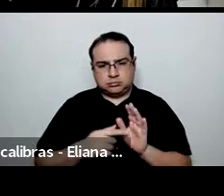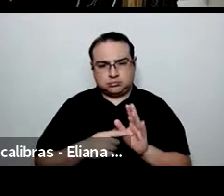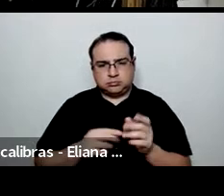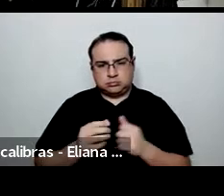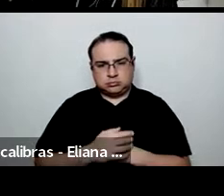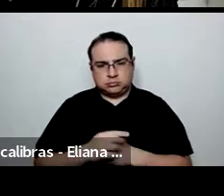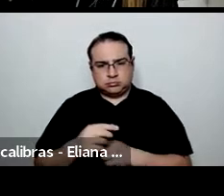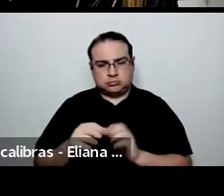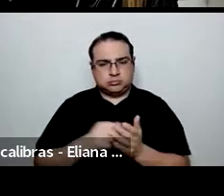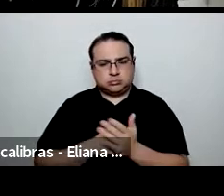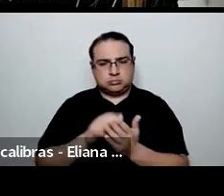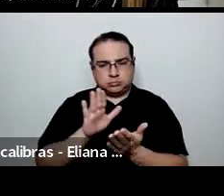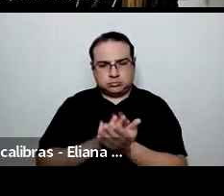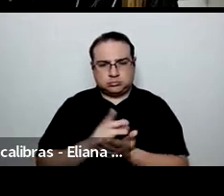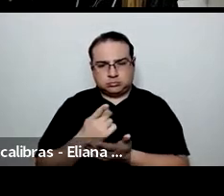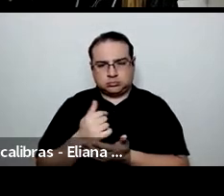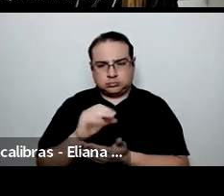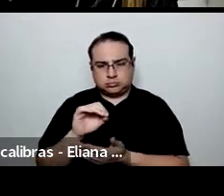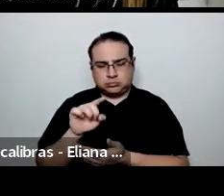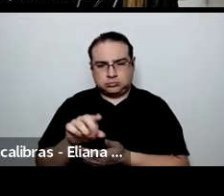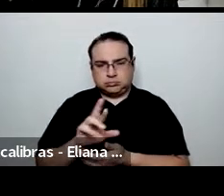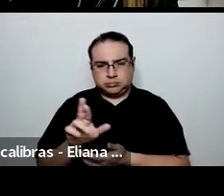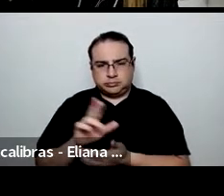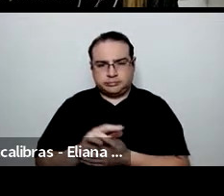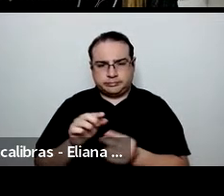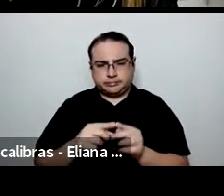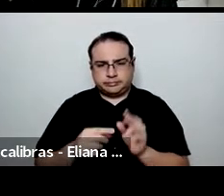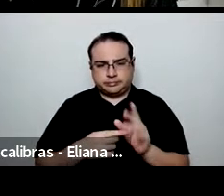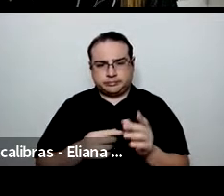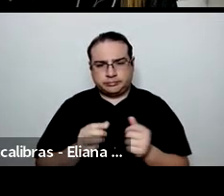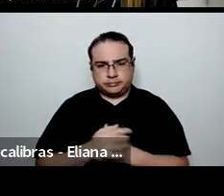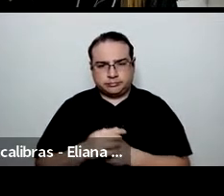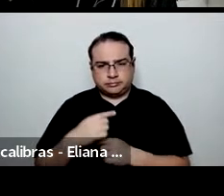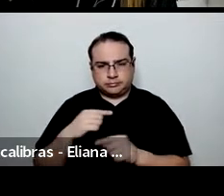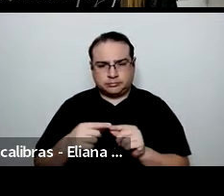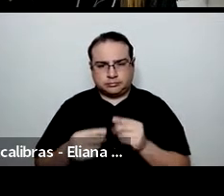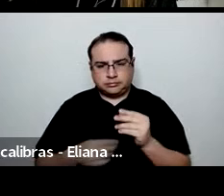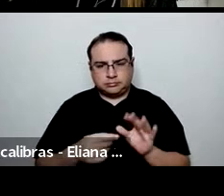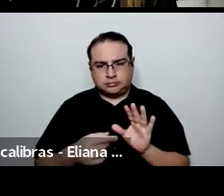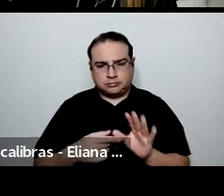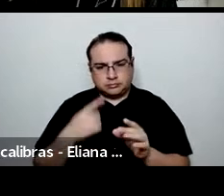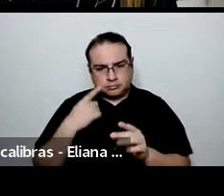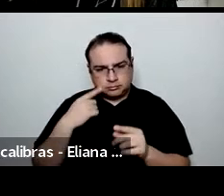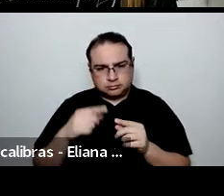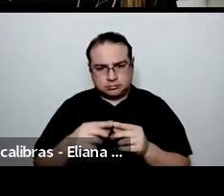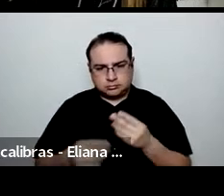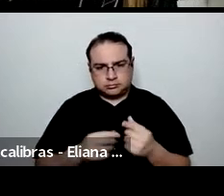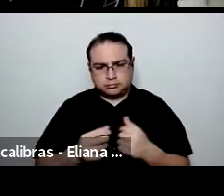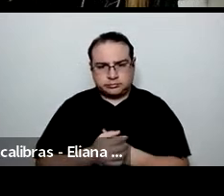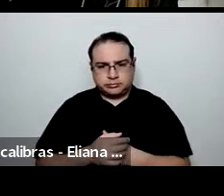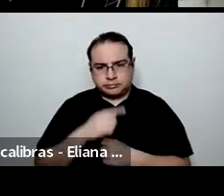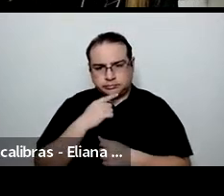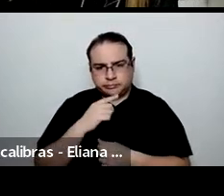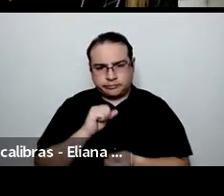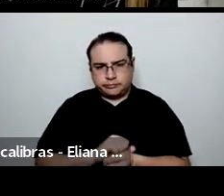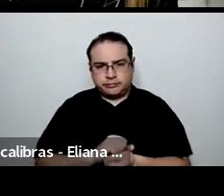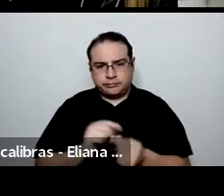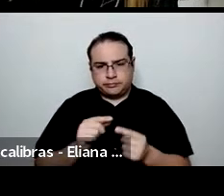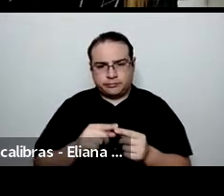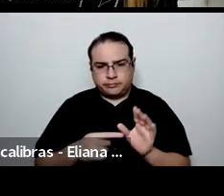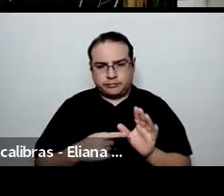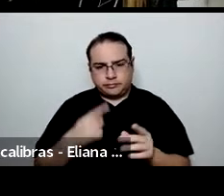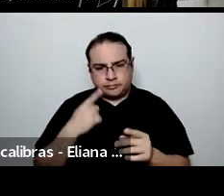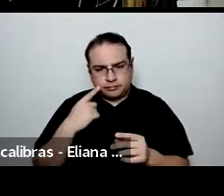multa no valor de dez mil reais e deixou de aplicar multa aos demais representados por não constar nos autos